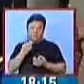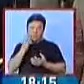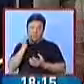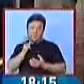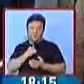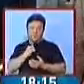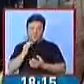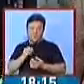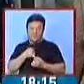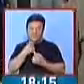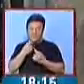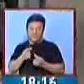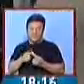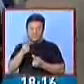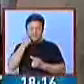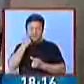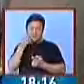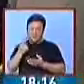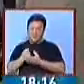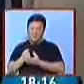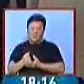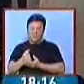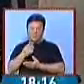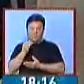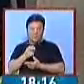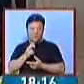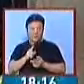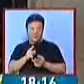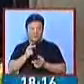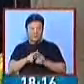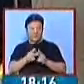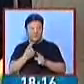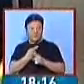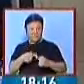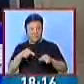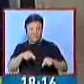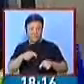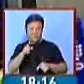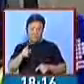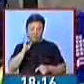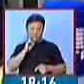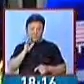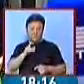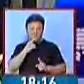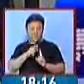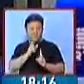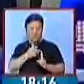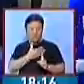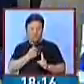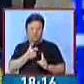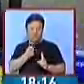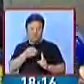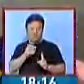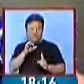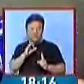oportunidade na realidade de dizer quem me apoiou para na realidade conseguir onde está cá. Isso acho que é importante. Para não... Já lhe chamaram o Duarte Pacheco aqui da Covilhã,